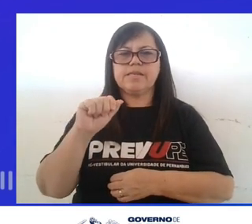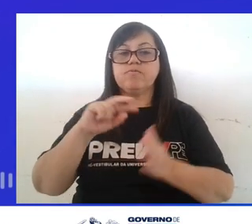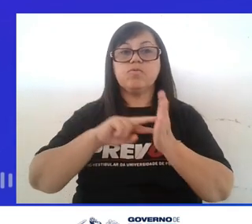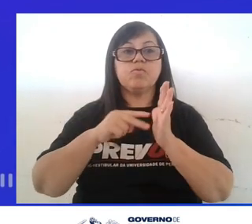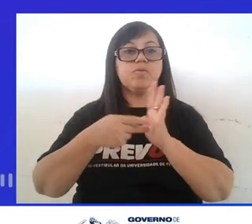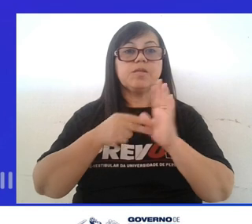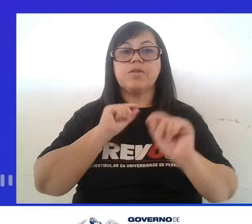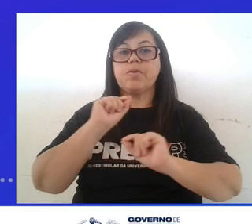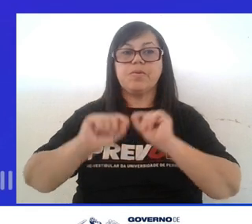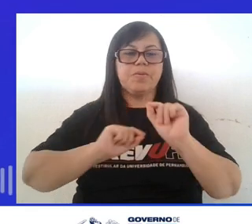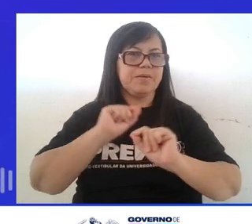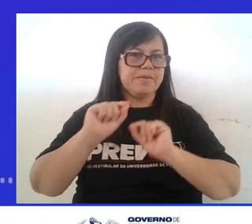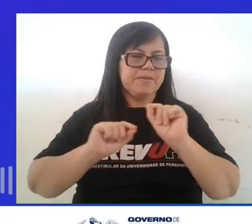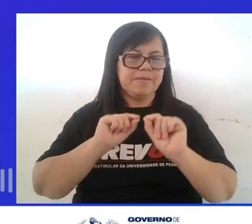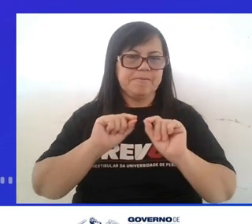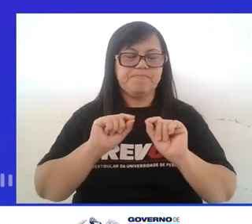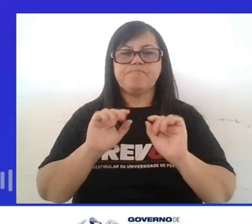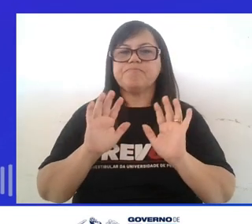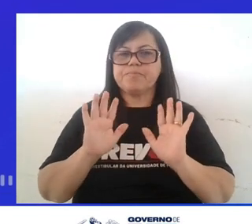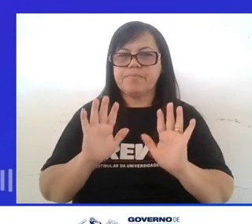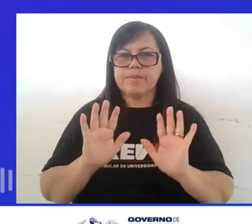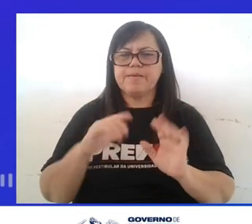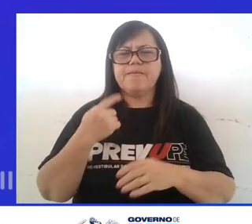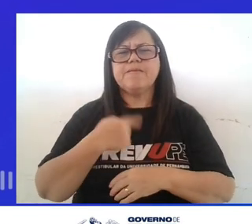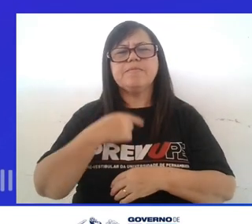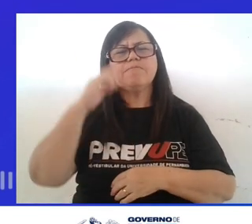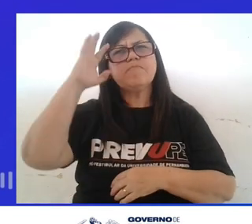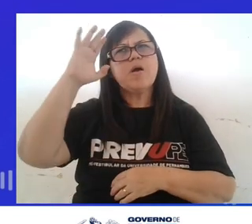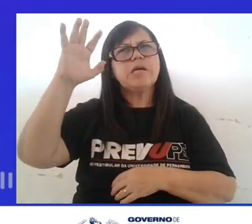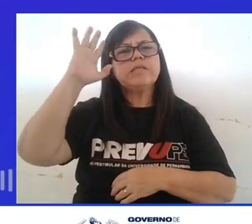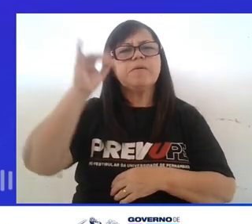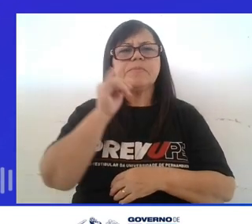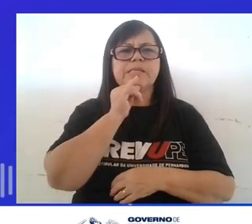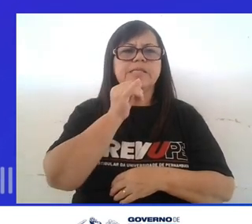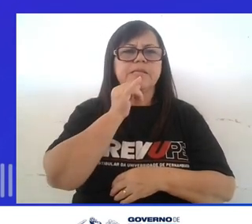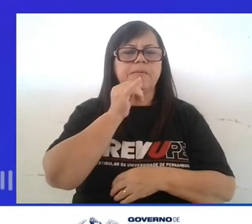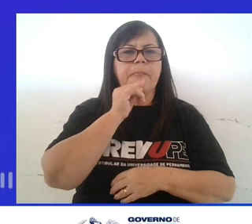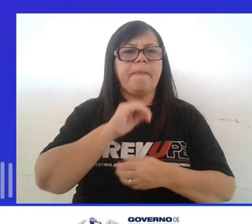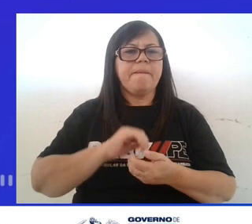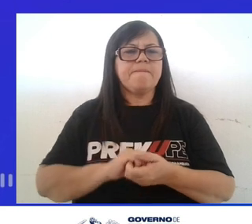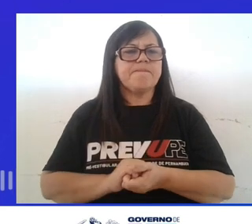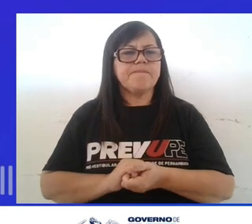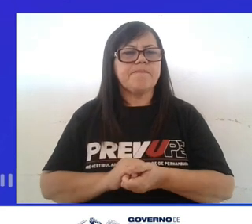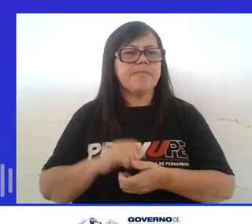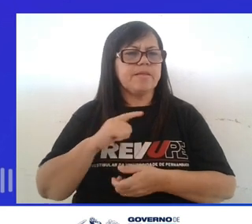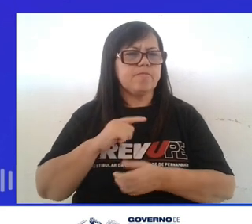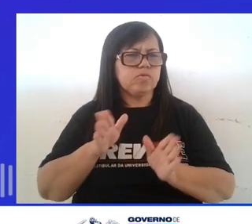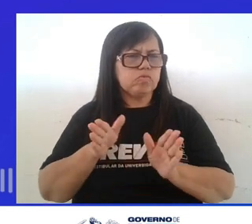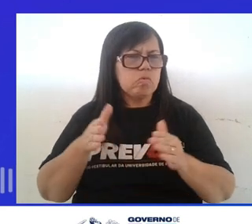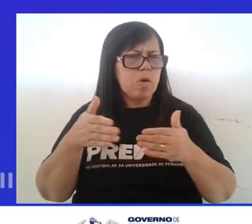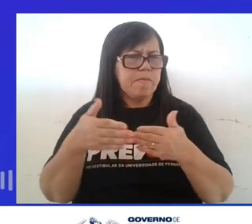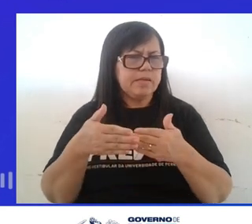elétrica. Então, ó, vamos pensar, pessoal, que a gente tem uma pequena bateria